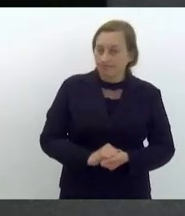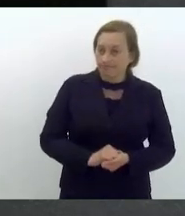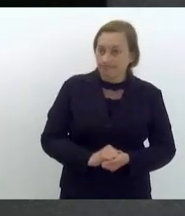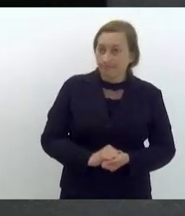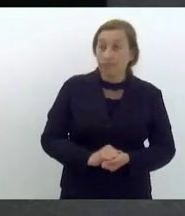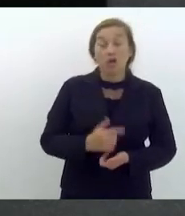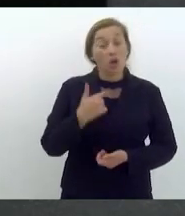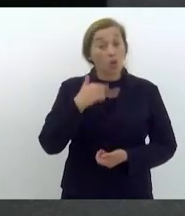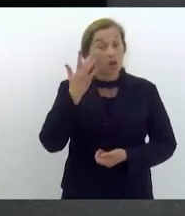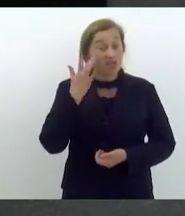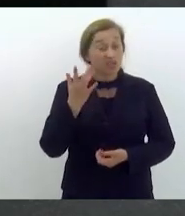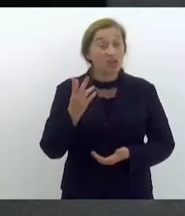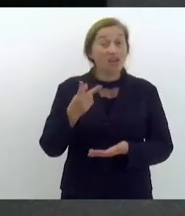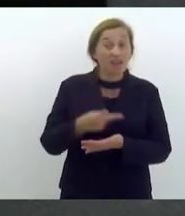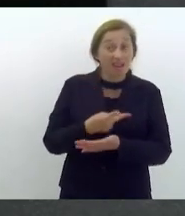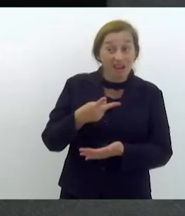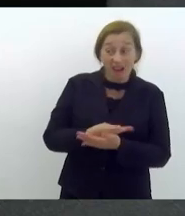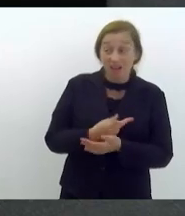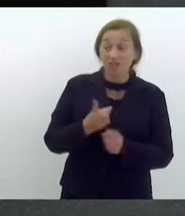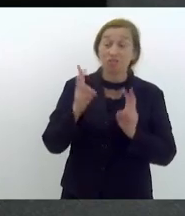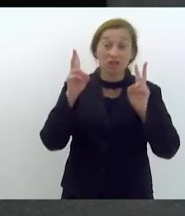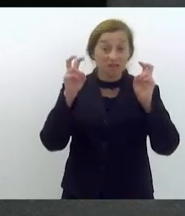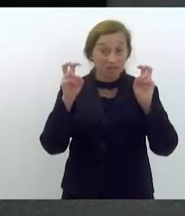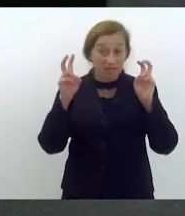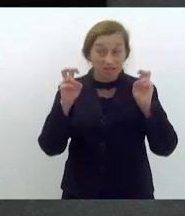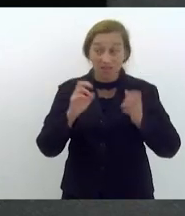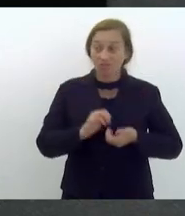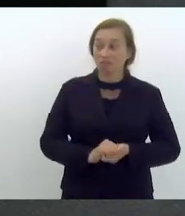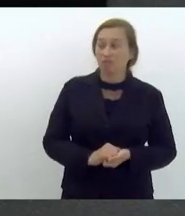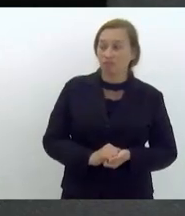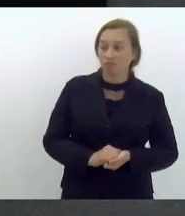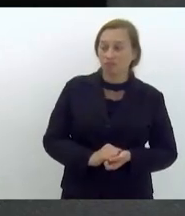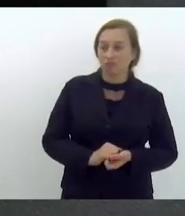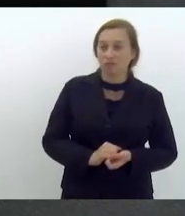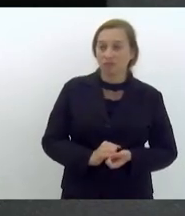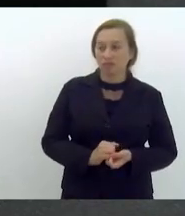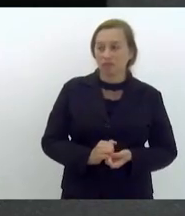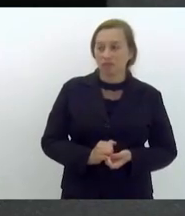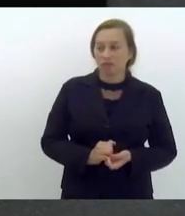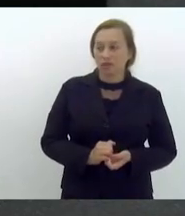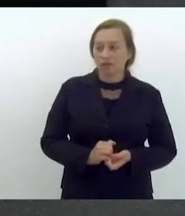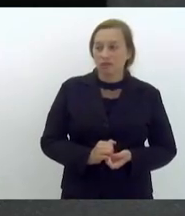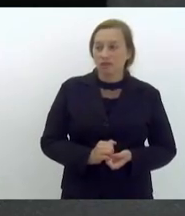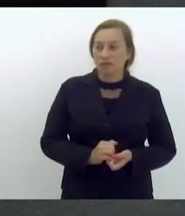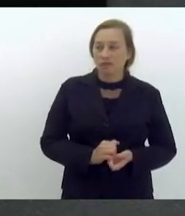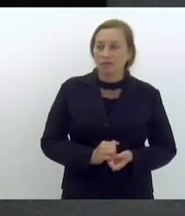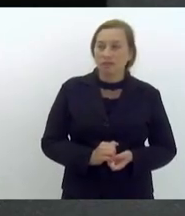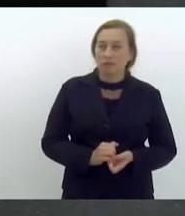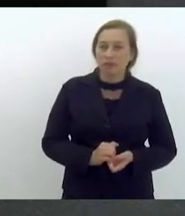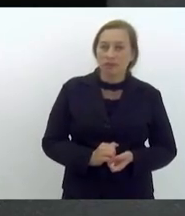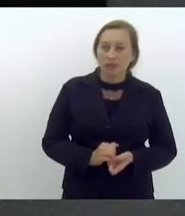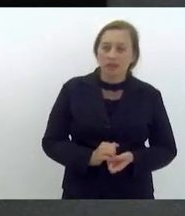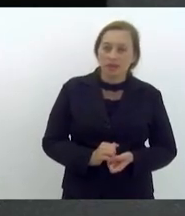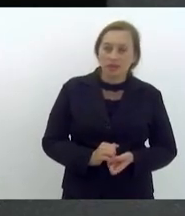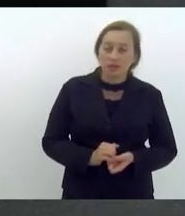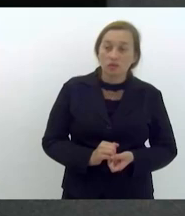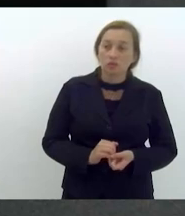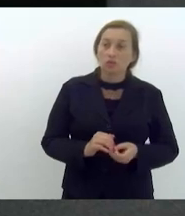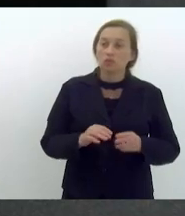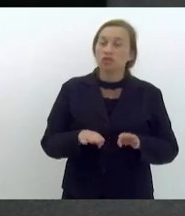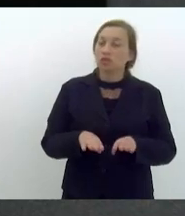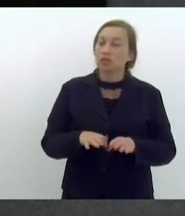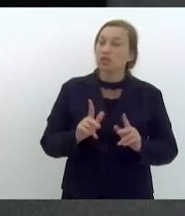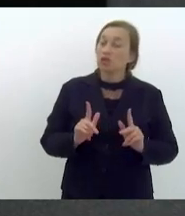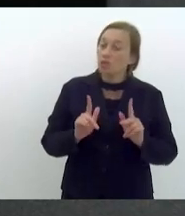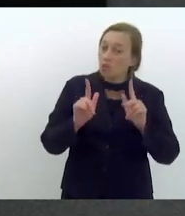agressivo para este caso específico ainda que eu acredite também no mesmo nível